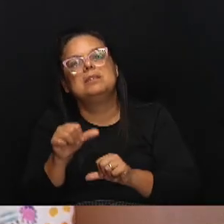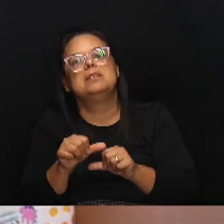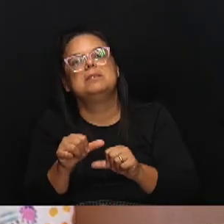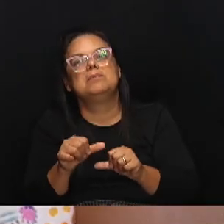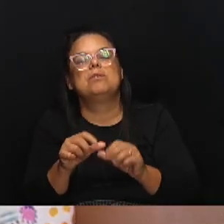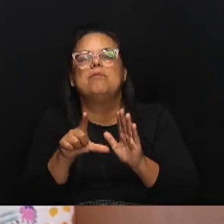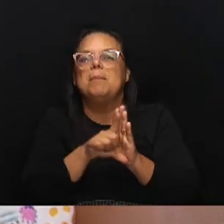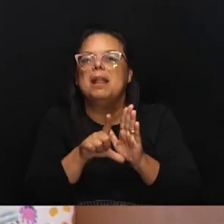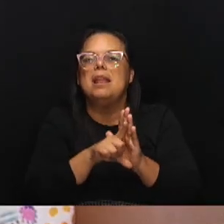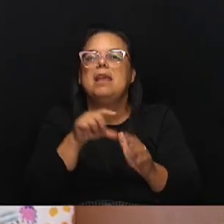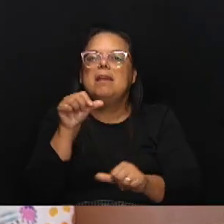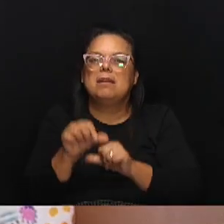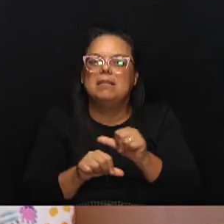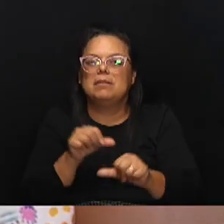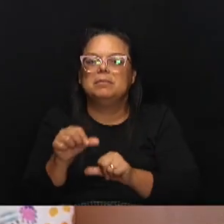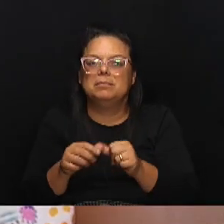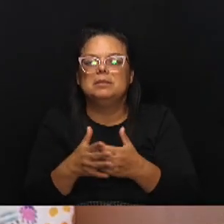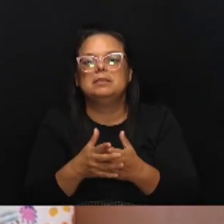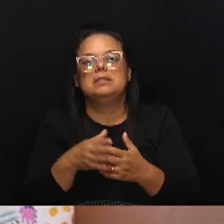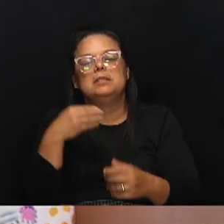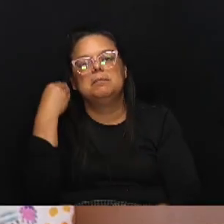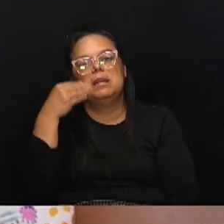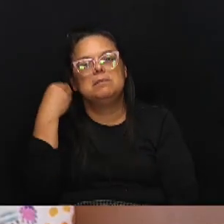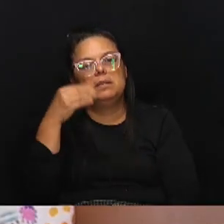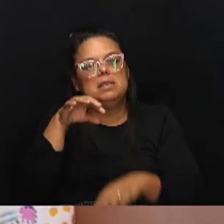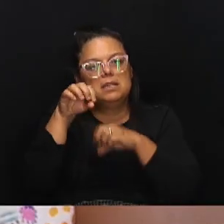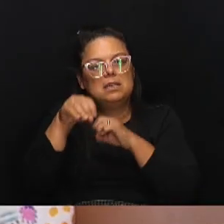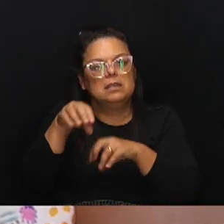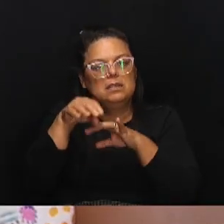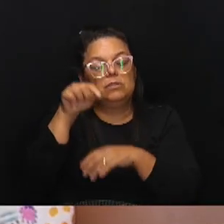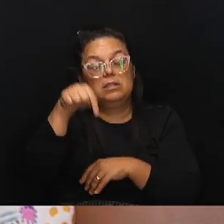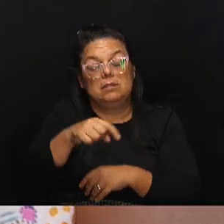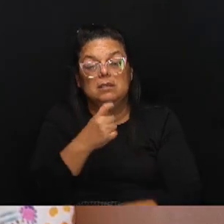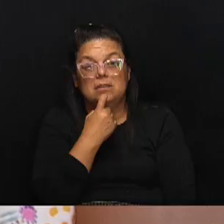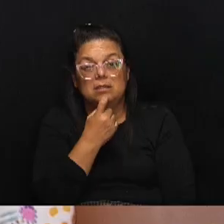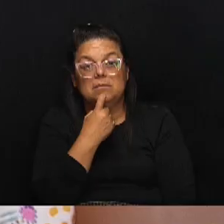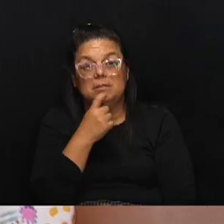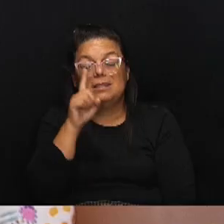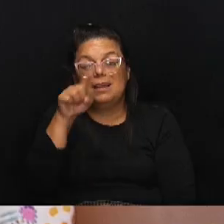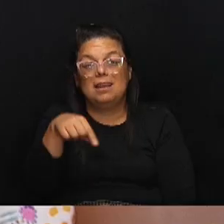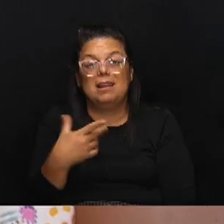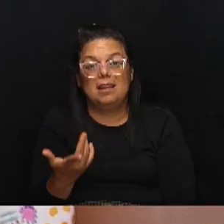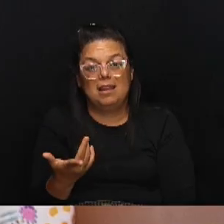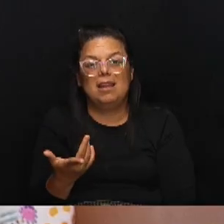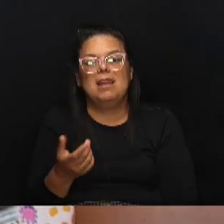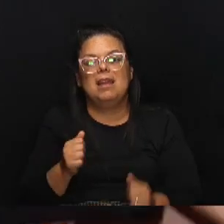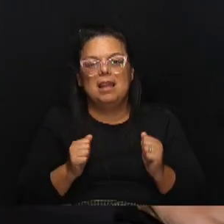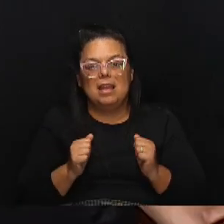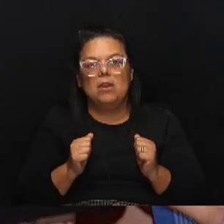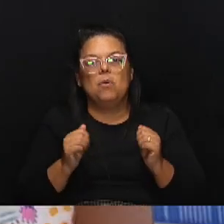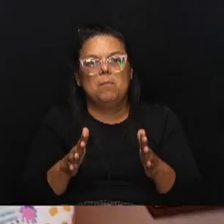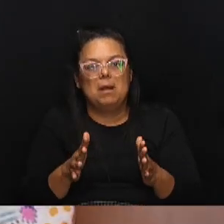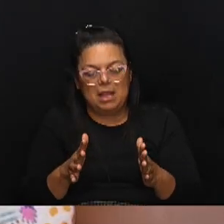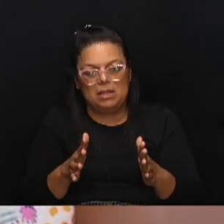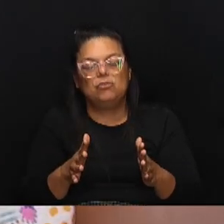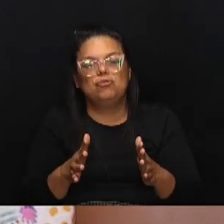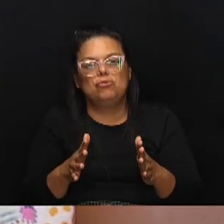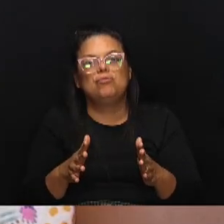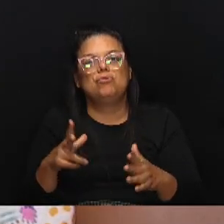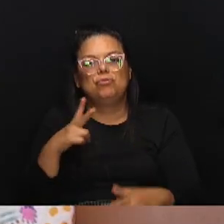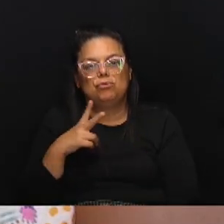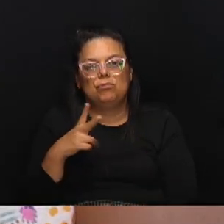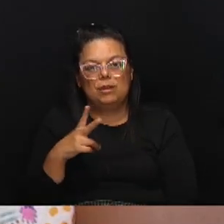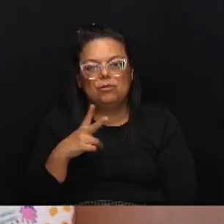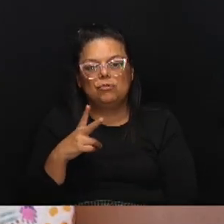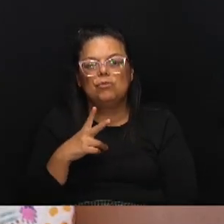legislação. A experiência de educação aqui em Campinas é muito ligada a uma iniciativa particular, e é isso que eu digo no meu